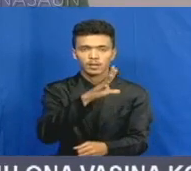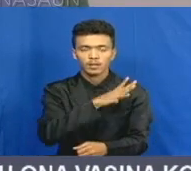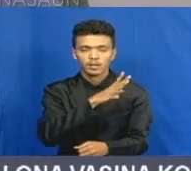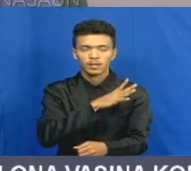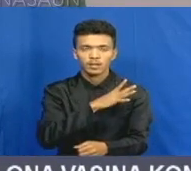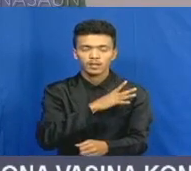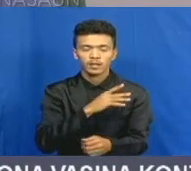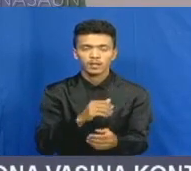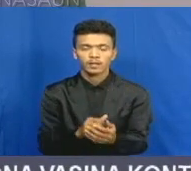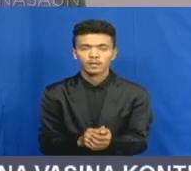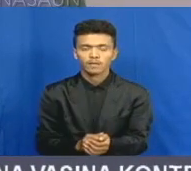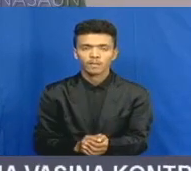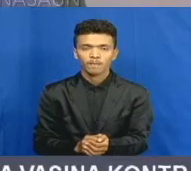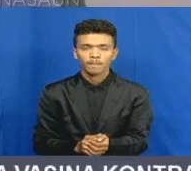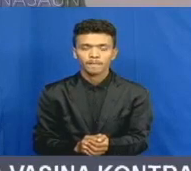ya kemungkinan ya